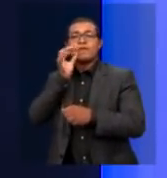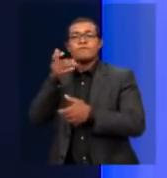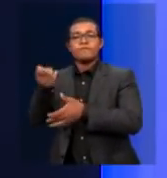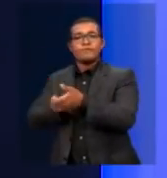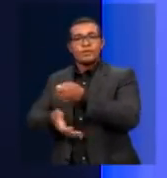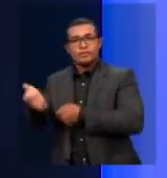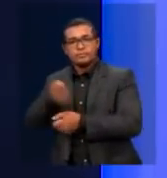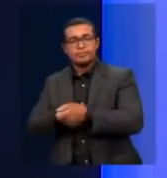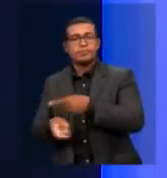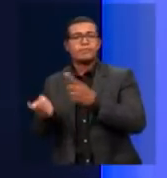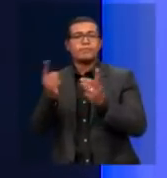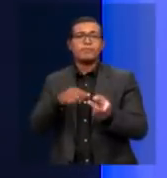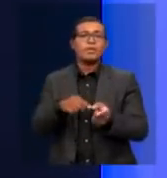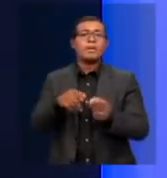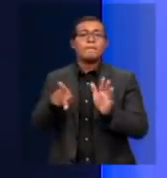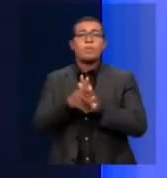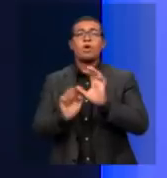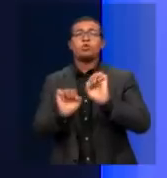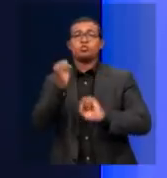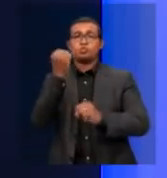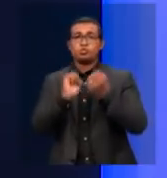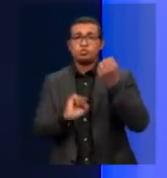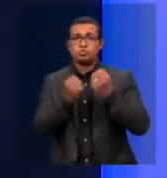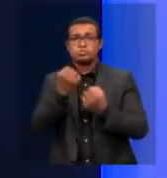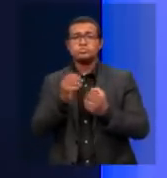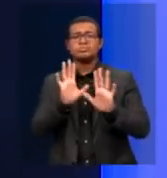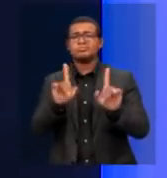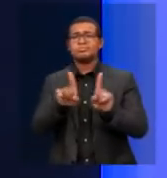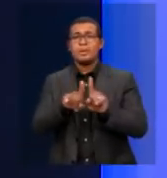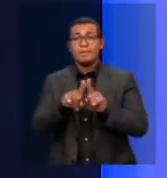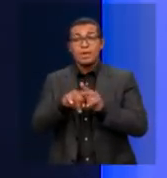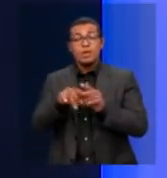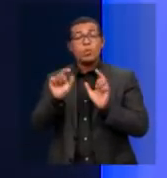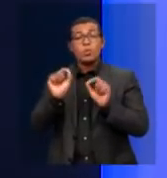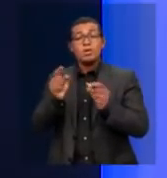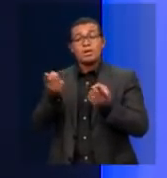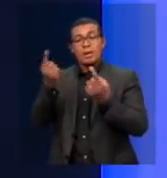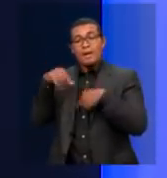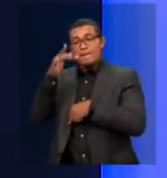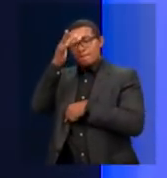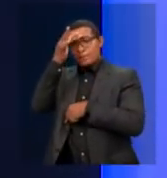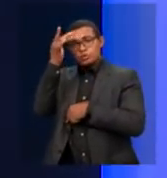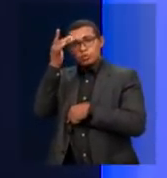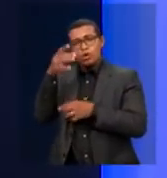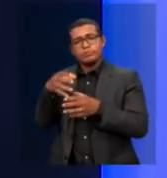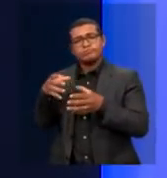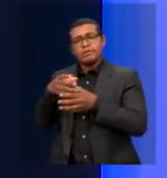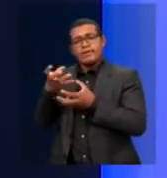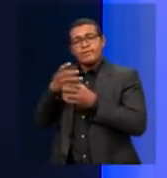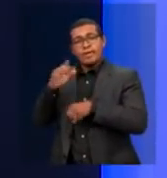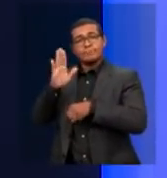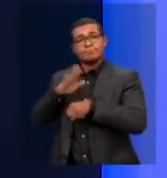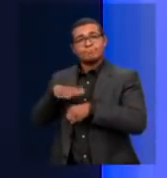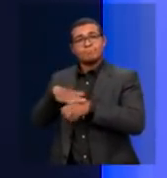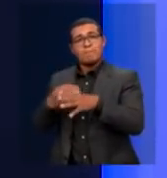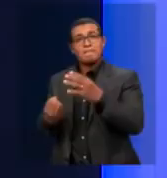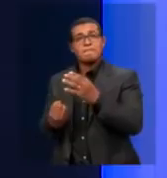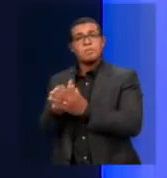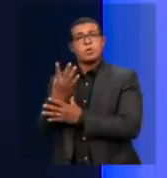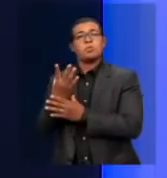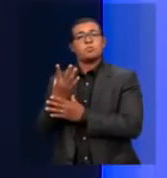seja o setor industrial mas também aquele micro e pequeno empreendedor que quer ter o seu próprio negócio que precisa de